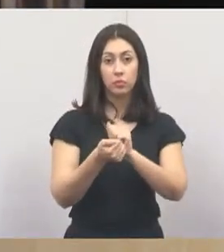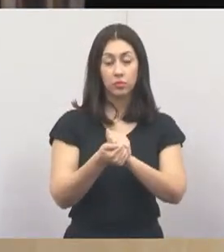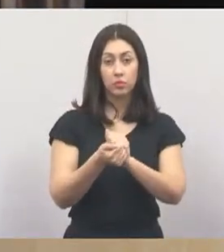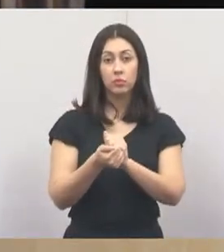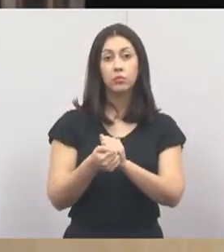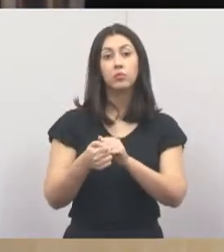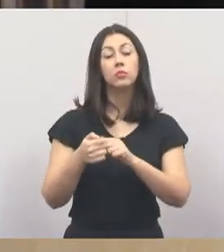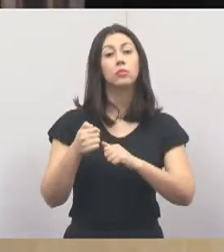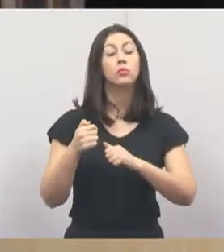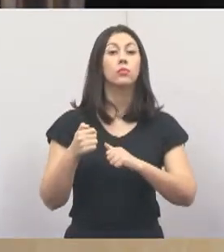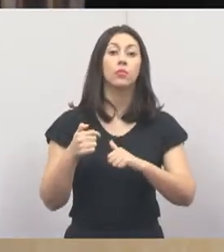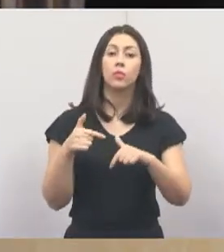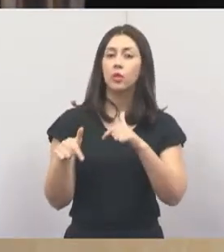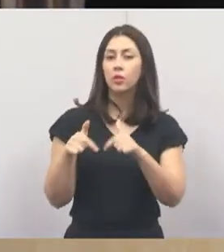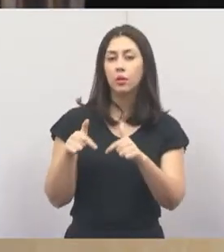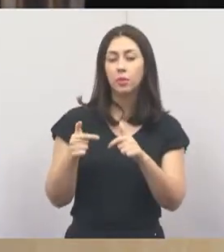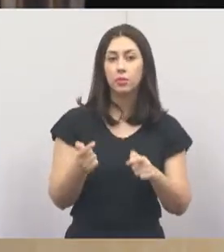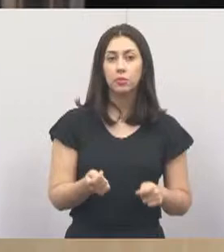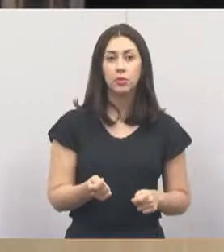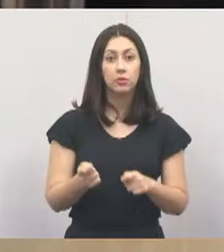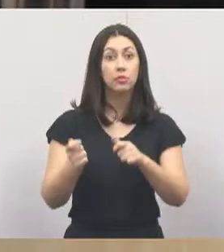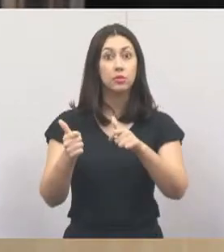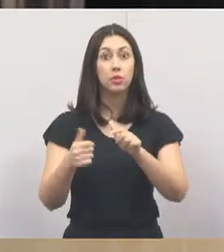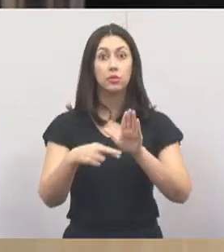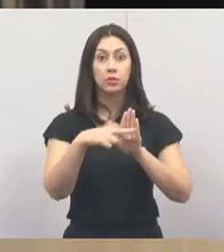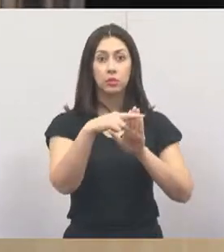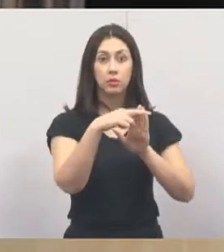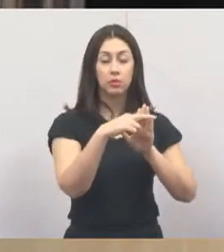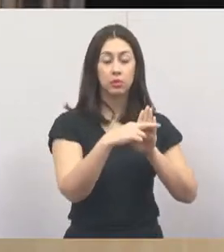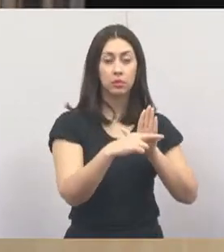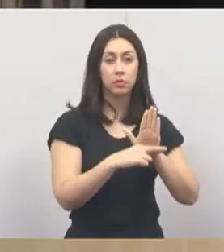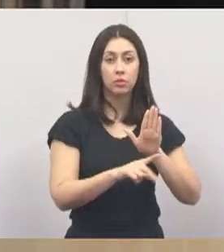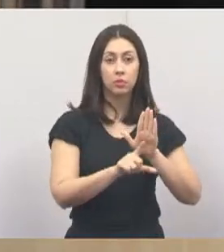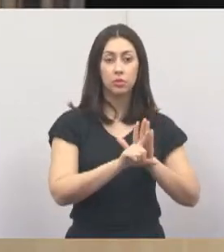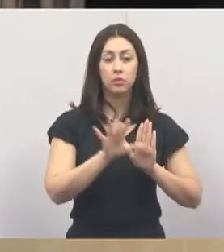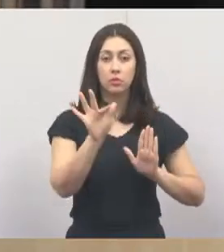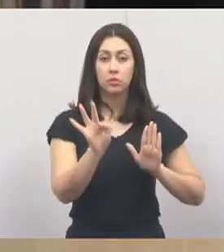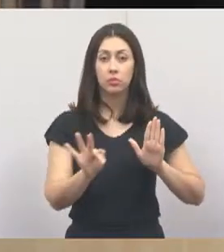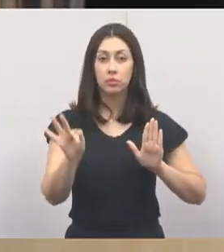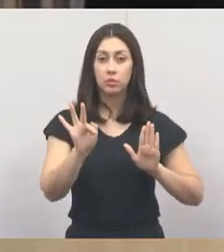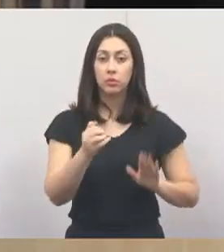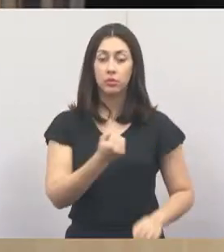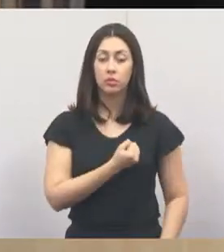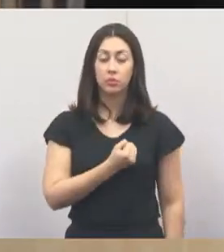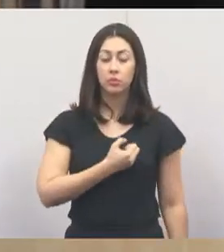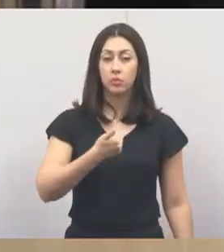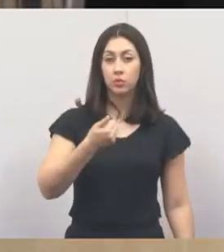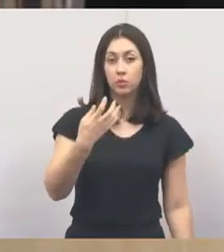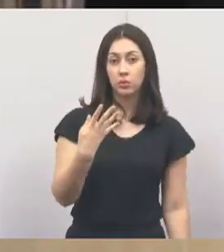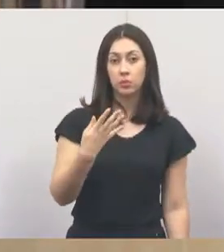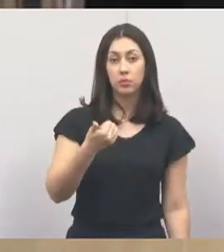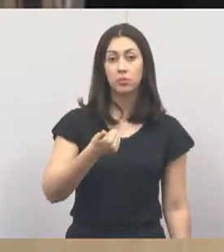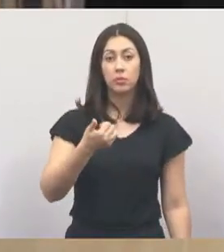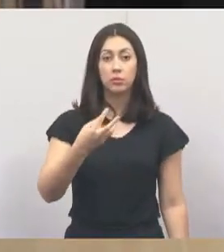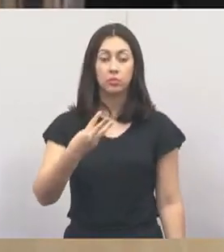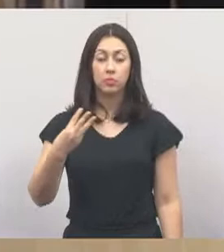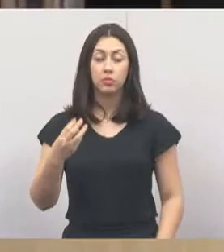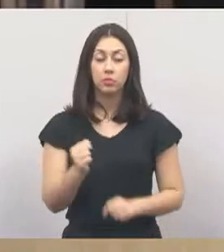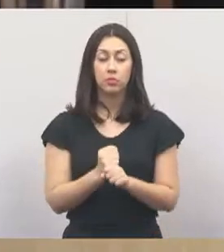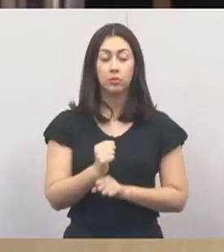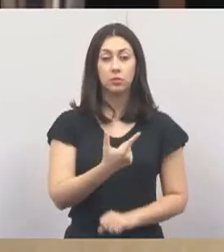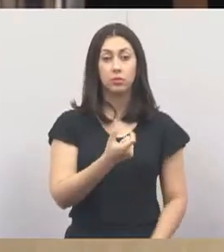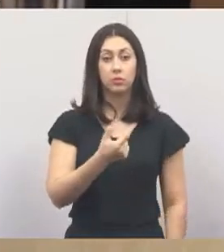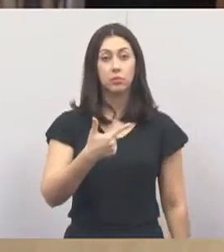e atividades gratificadas à regulamentação de dispositivos da Lei Federal número 14.133 de